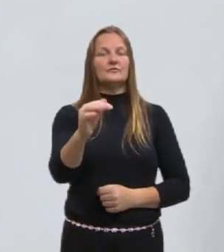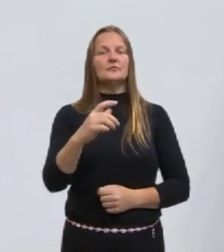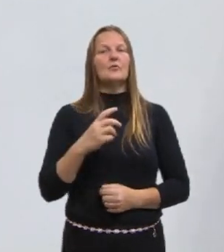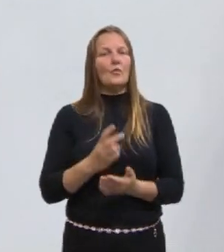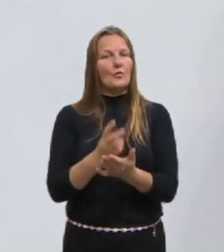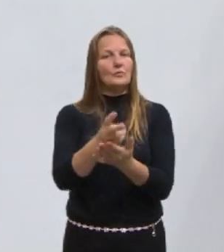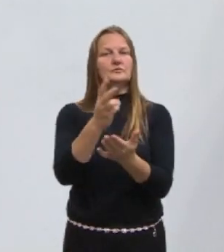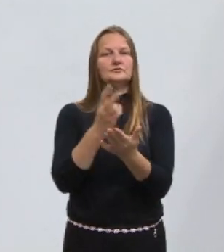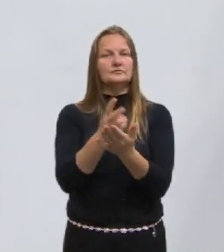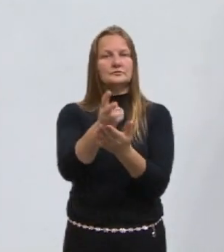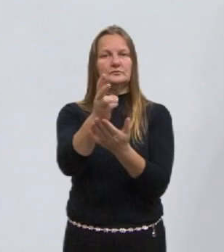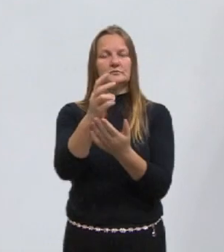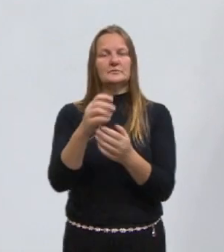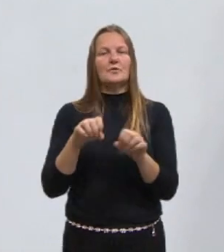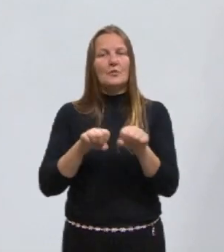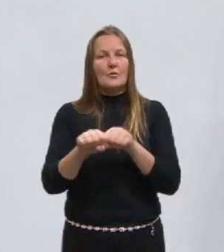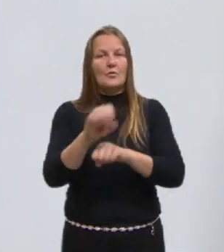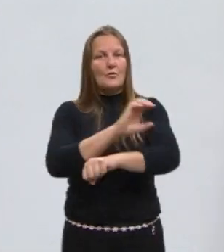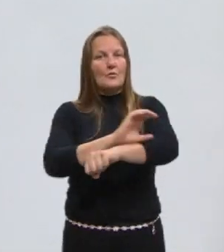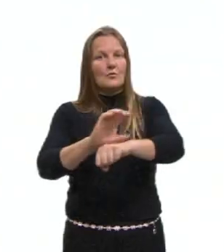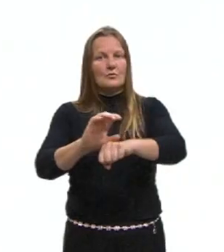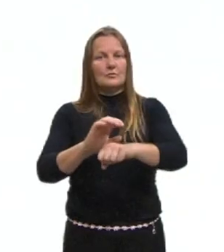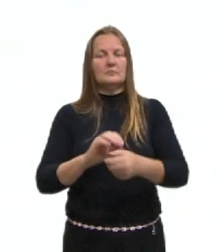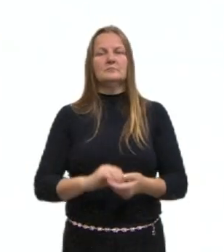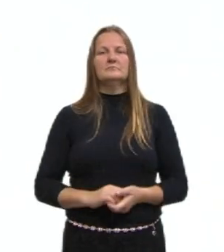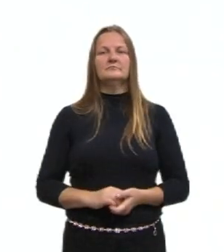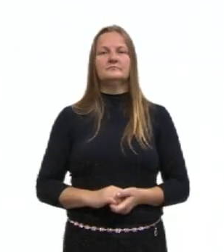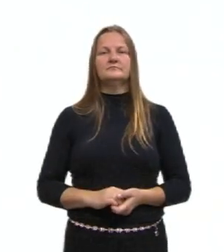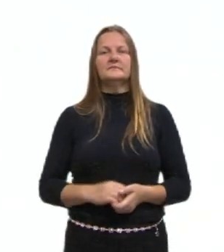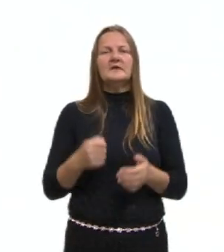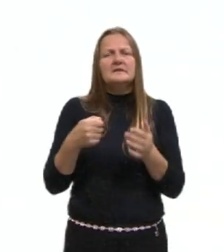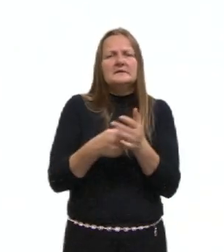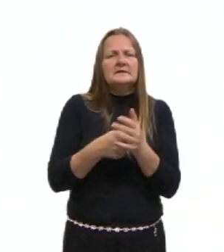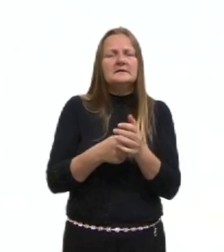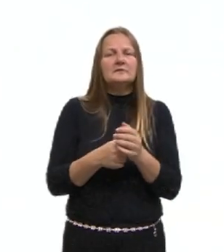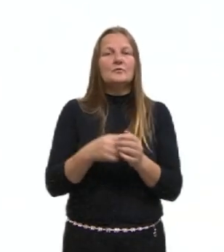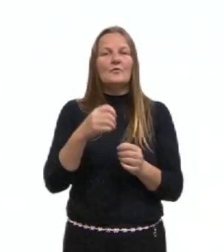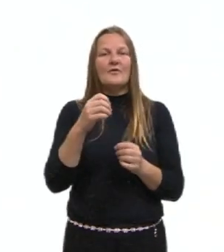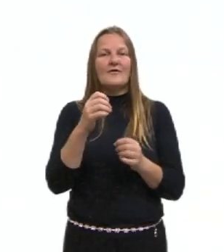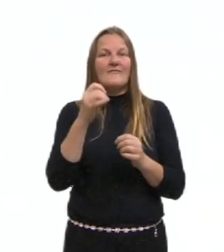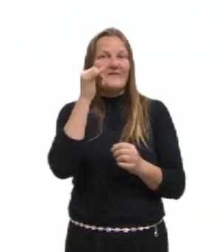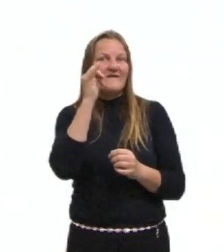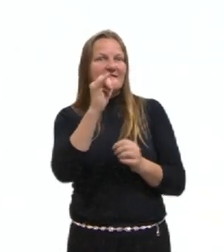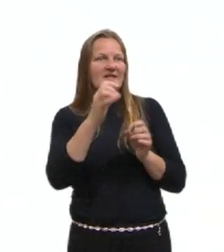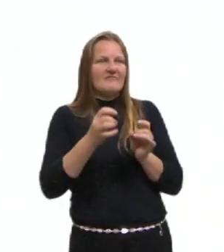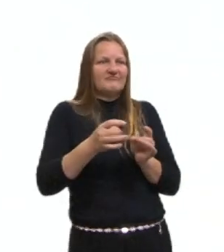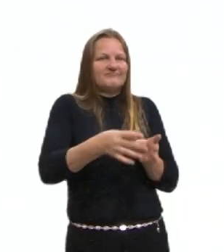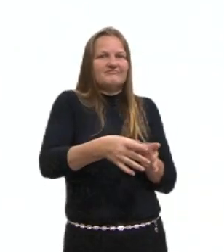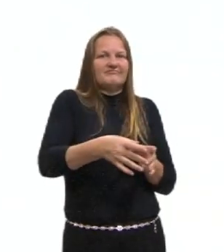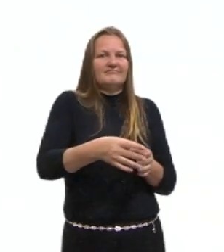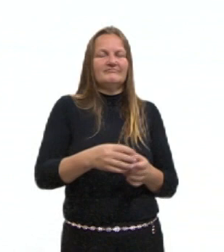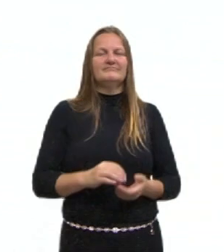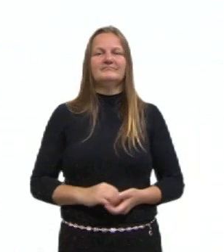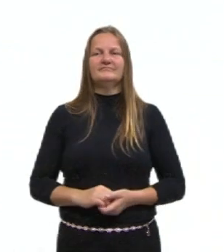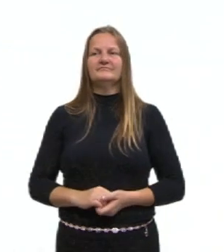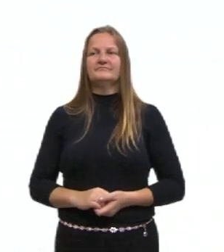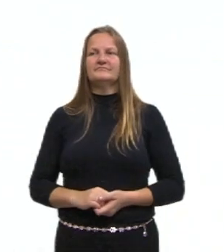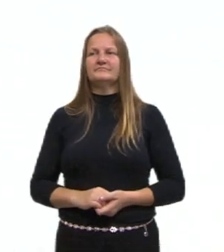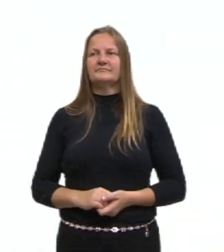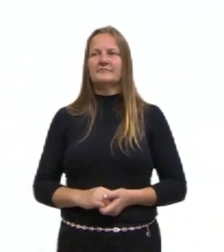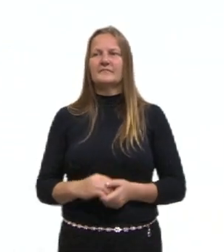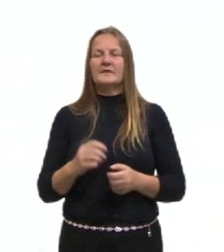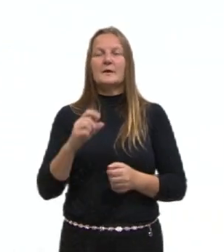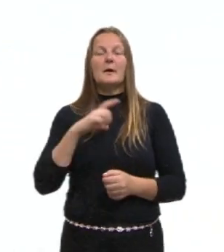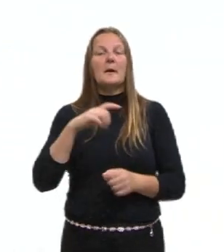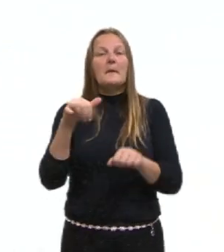no curso. Então, digamos, a gente está tentando combater a evasão, né, nesse estudo aqui. Então, vejam,